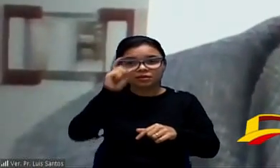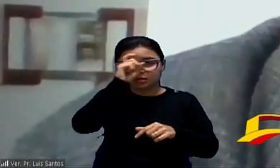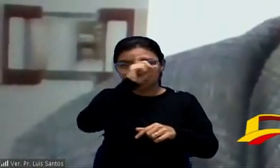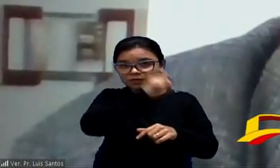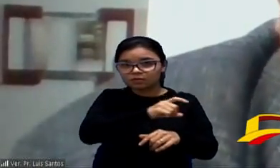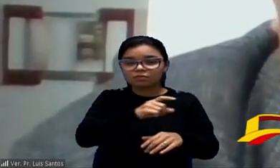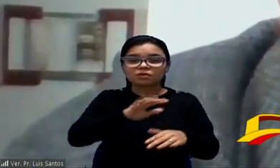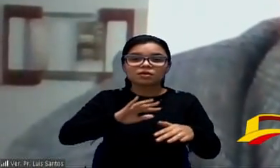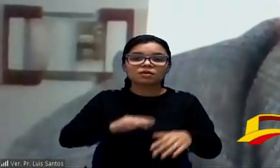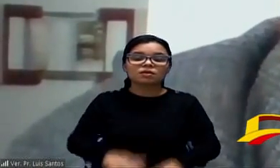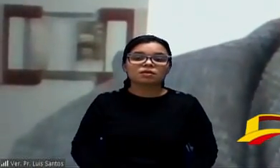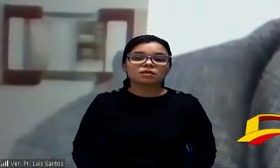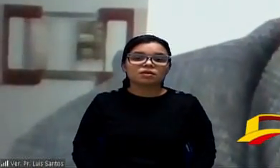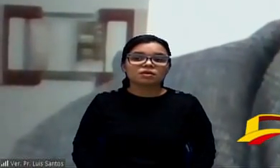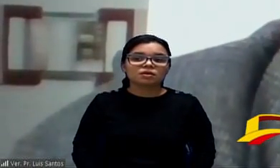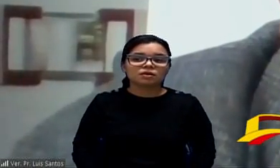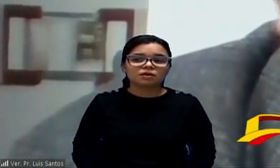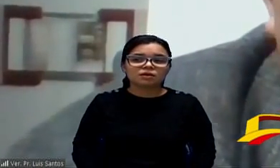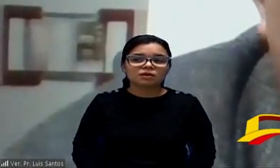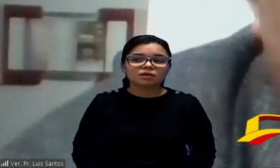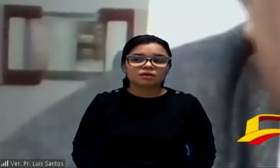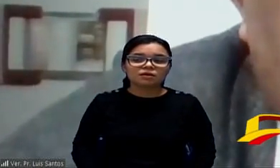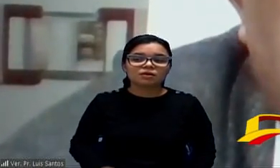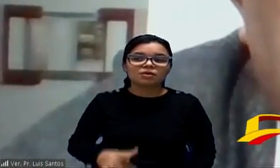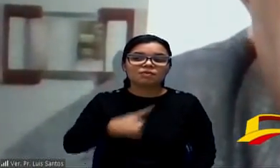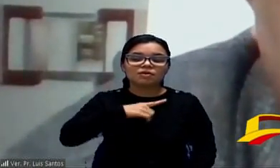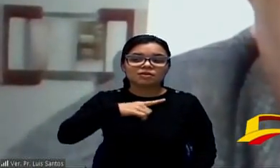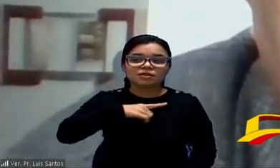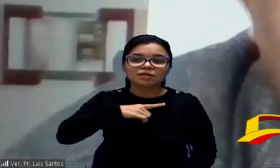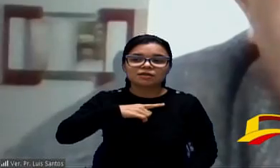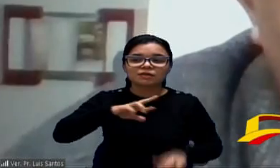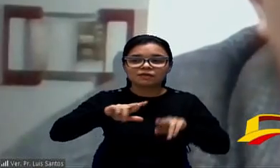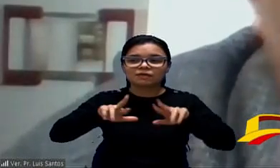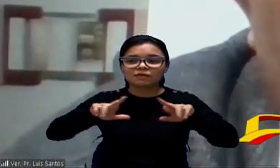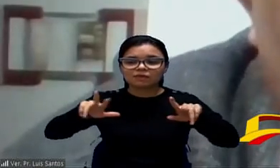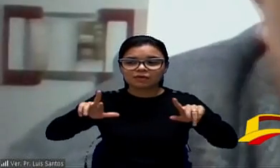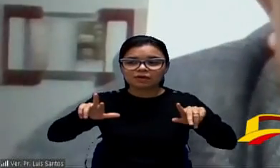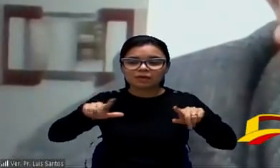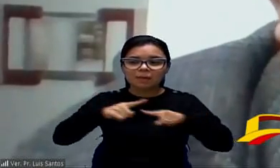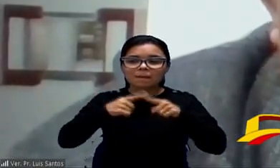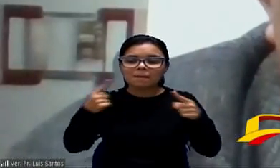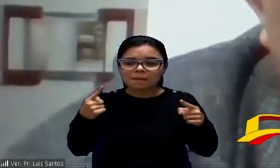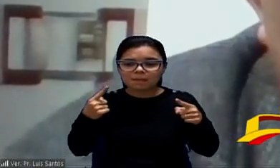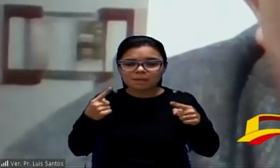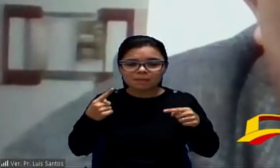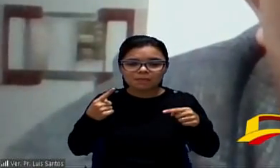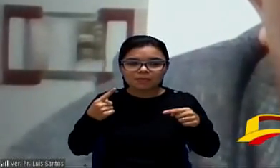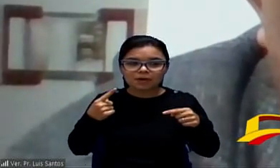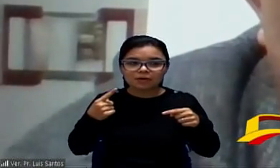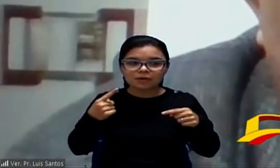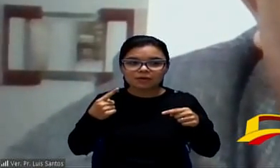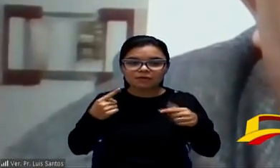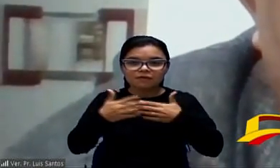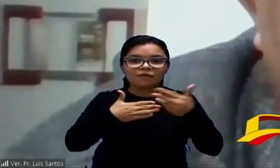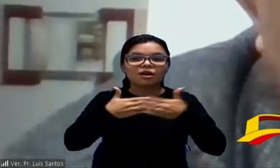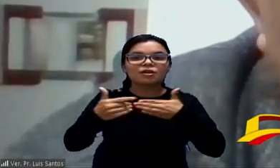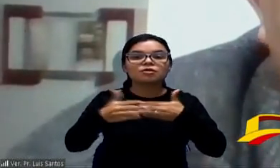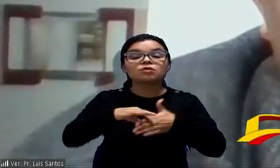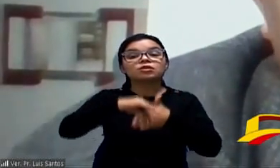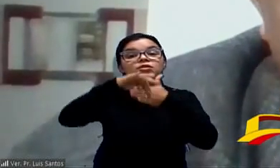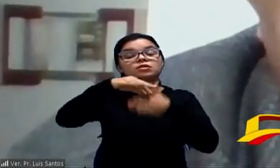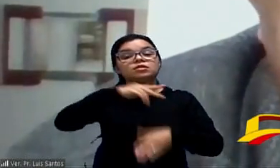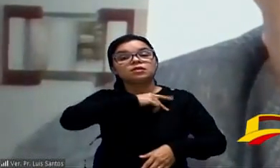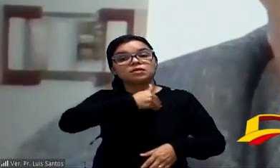minha proposta, se quiser, eu posso fazer as emendas, apresentar as emendas, mas eu acho que o próprio líder de governo pode trabalhar